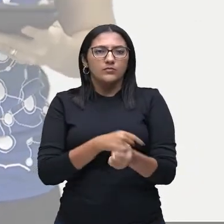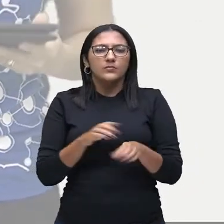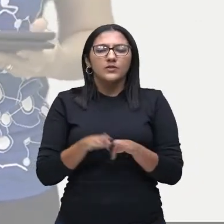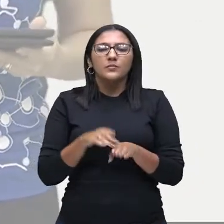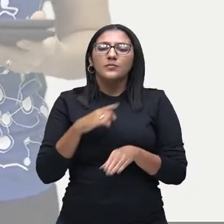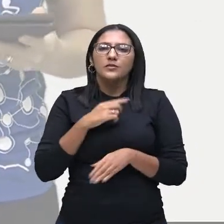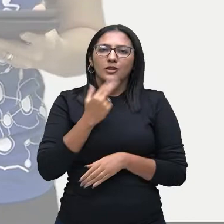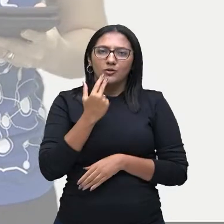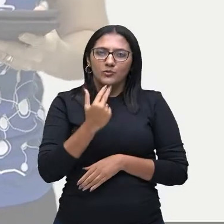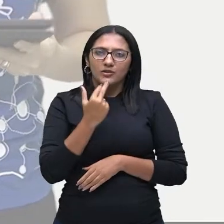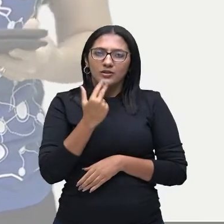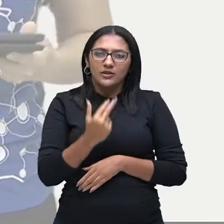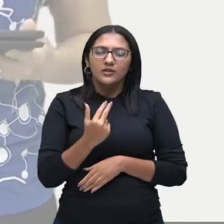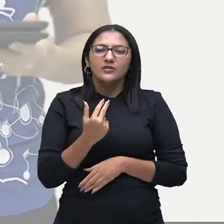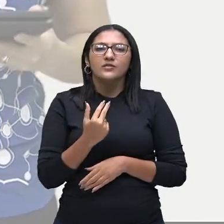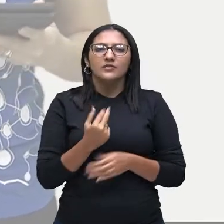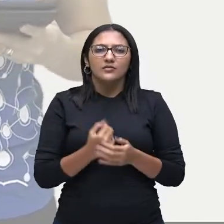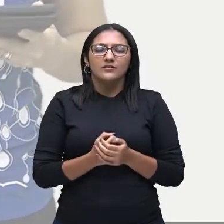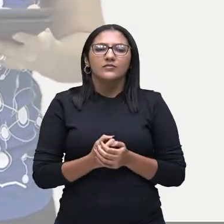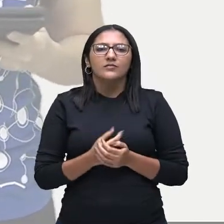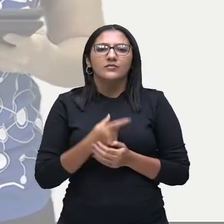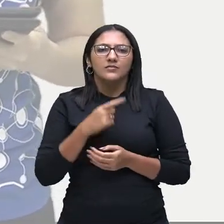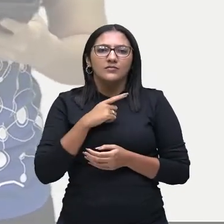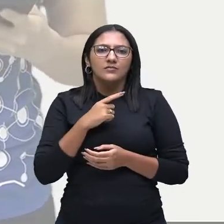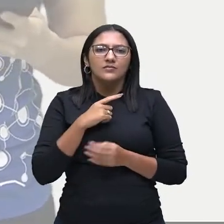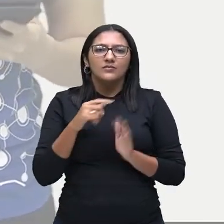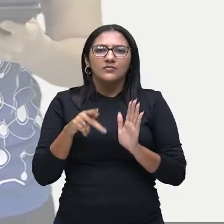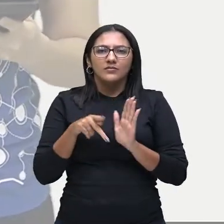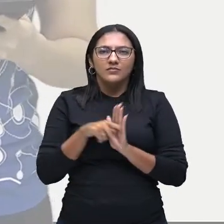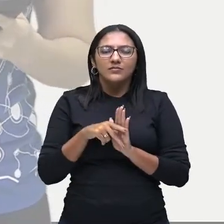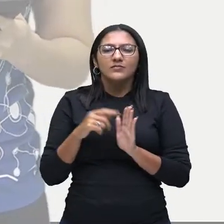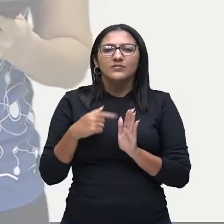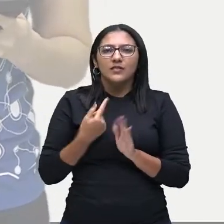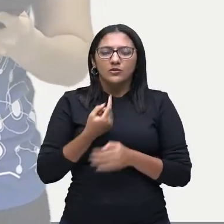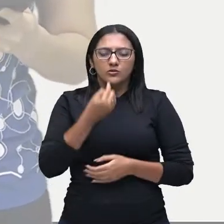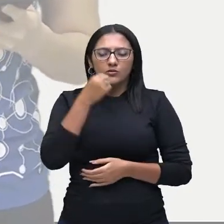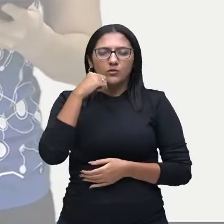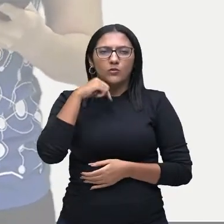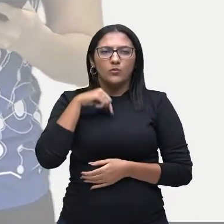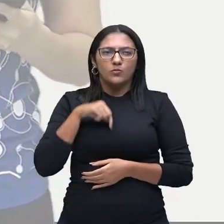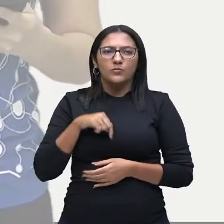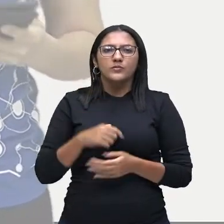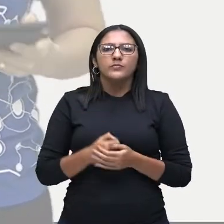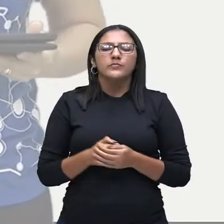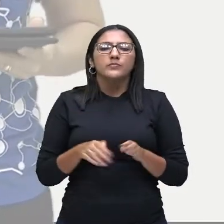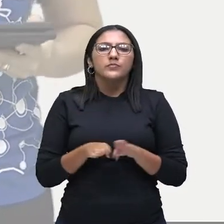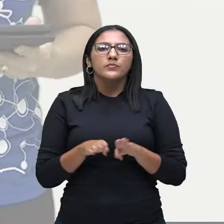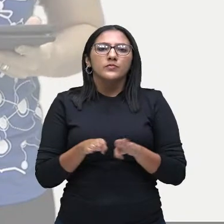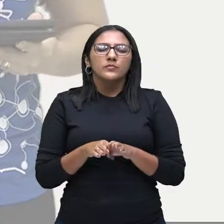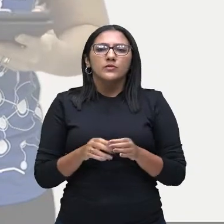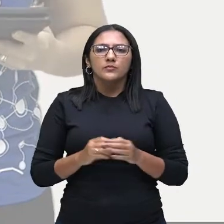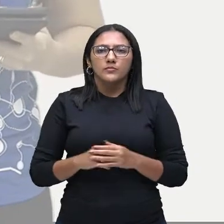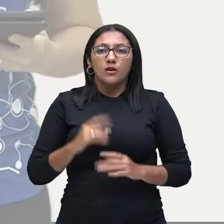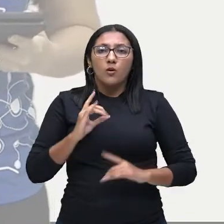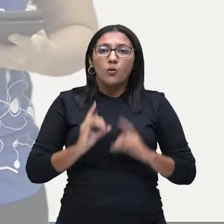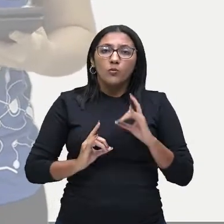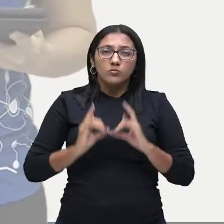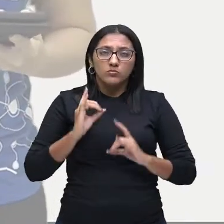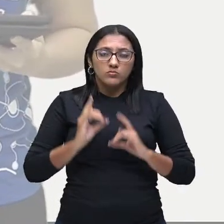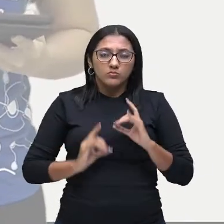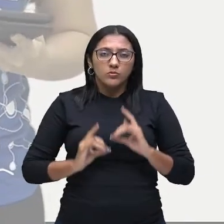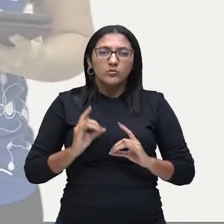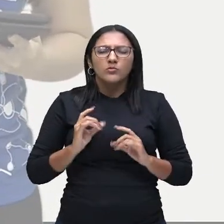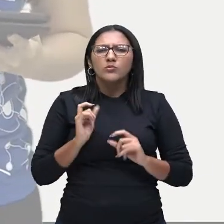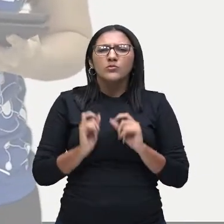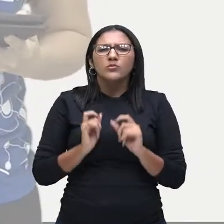os nutrientes, né, que foram absorvidos aí durante a nossa digestão, transporta também resíduos do metabolismo. O que